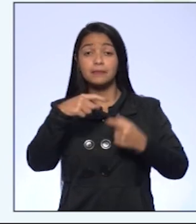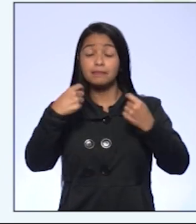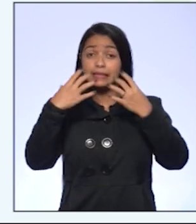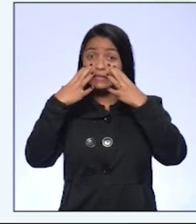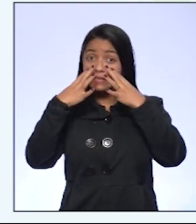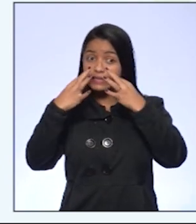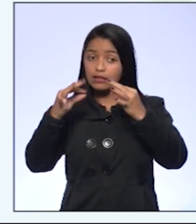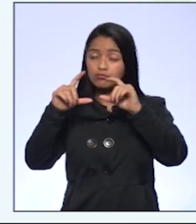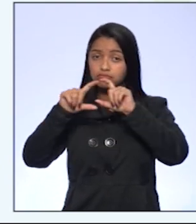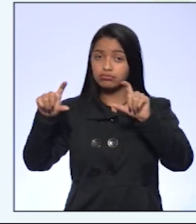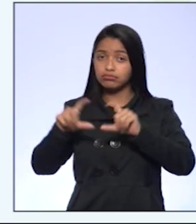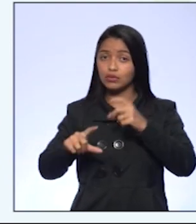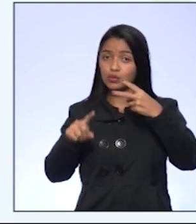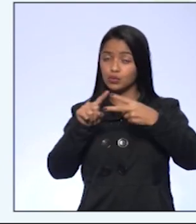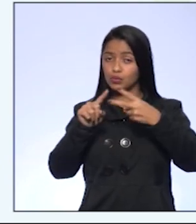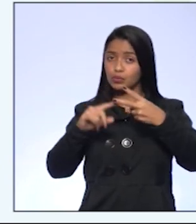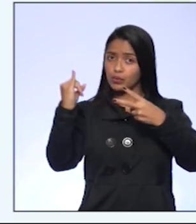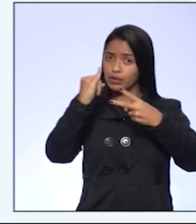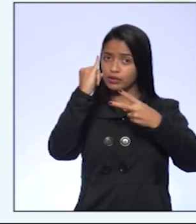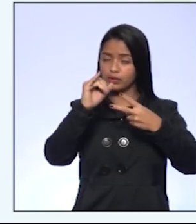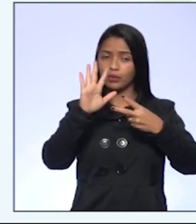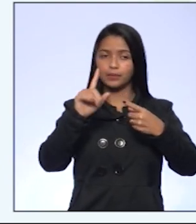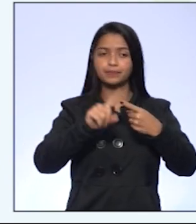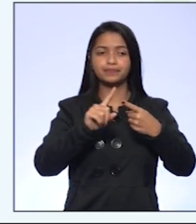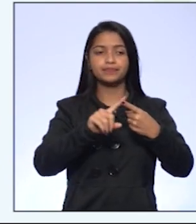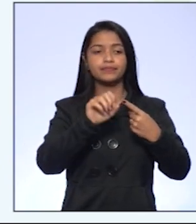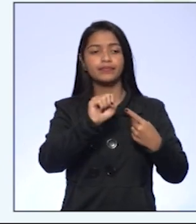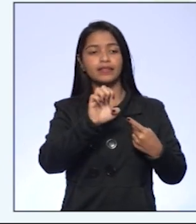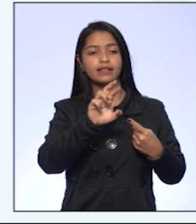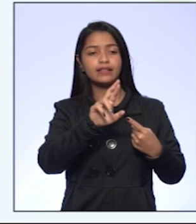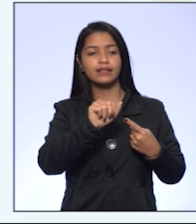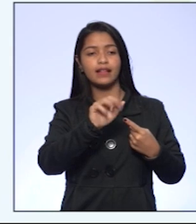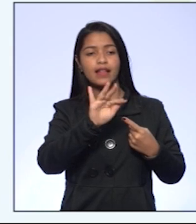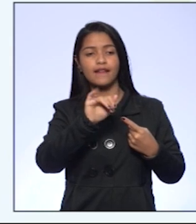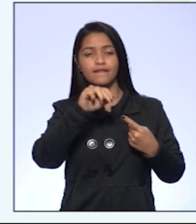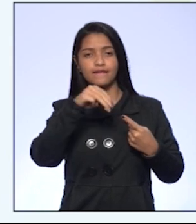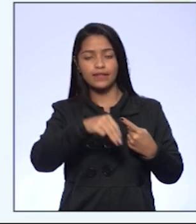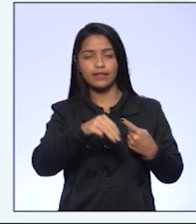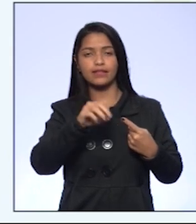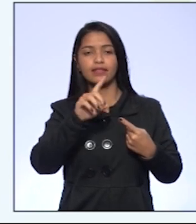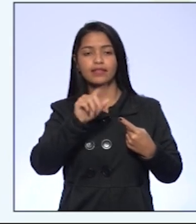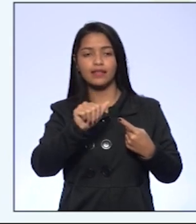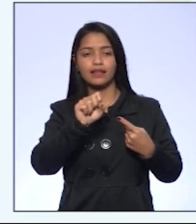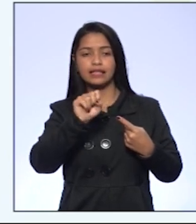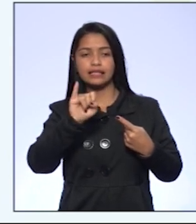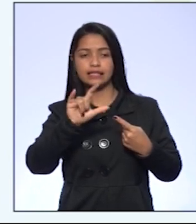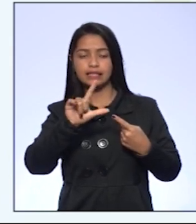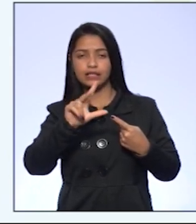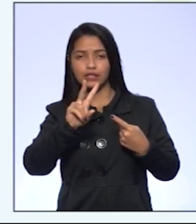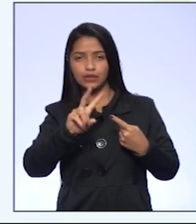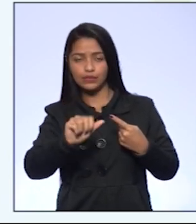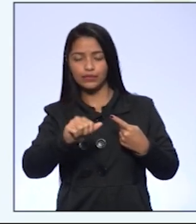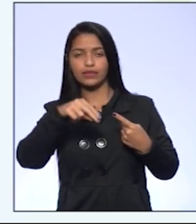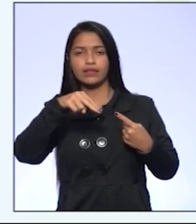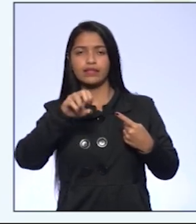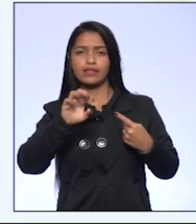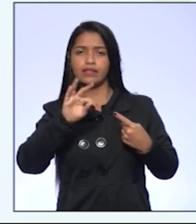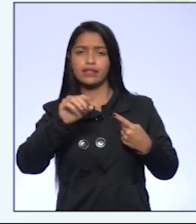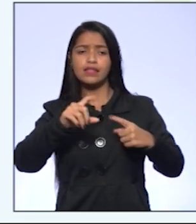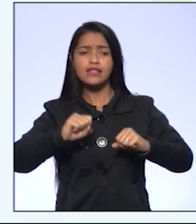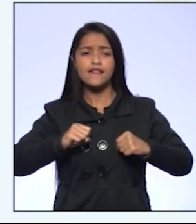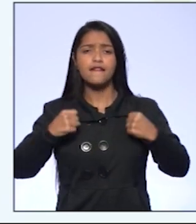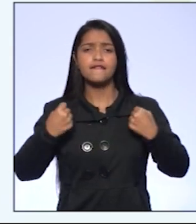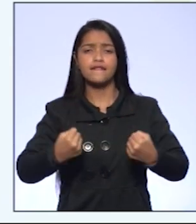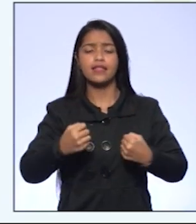uma caprichada. Ó, Serafim da Silva Neto defendia a tese da unidade da língua portuguesa no